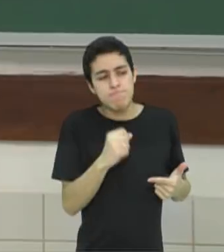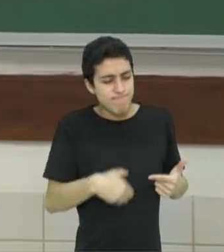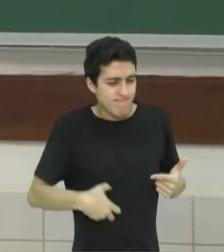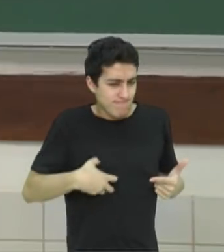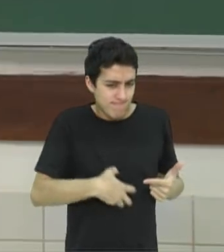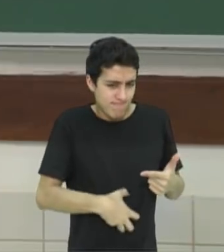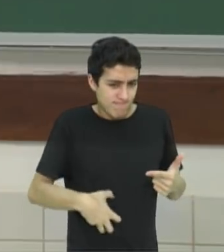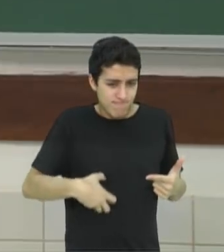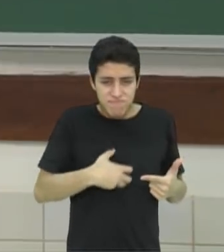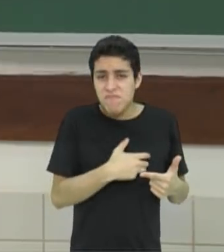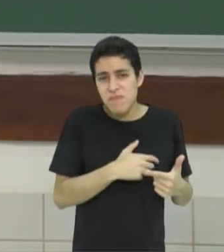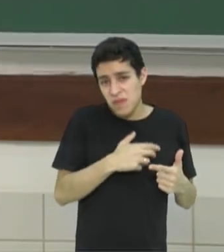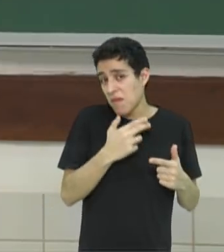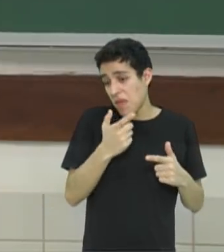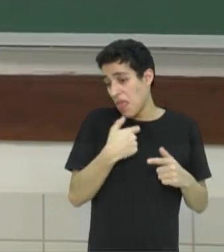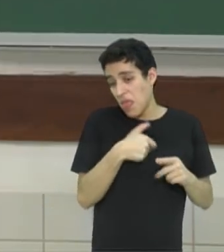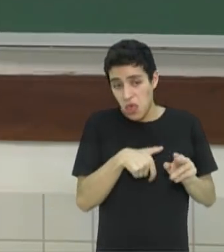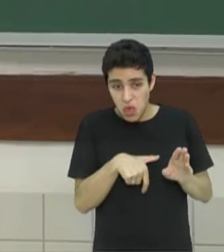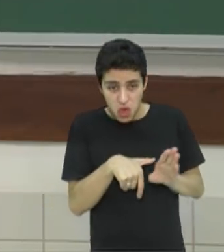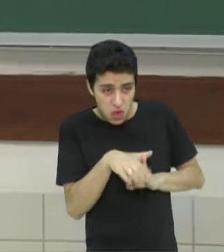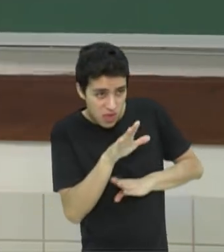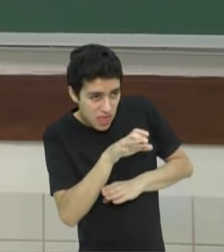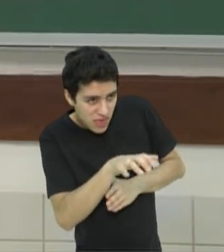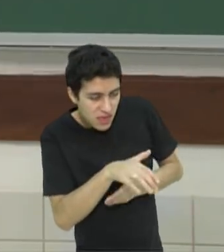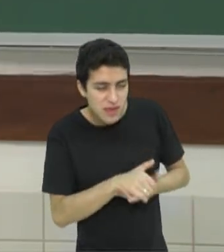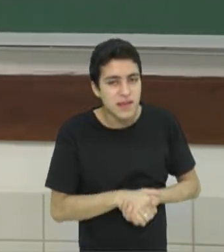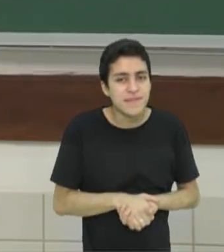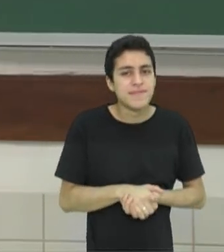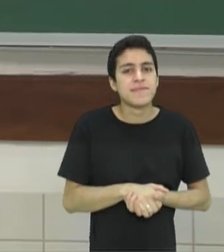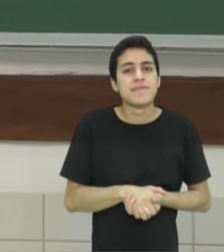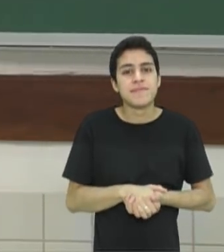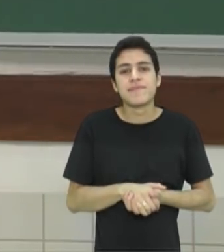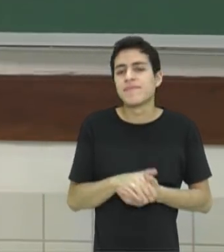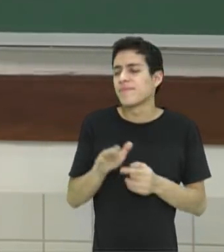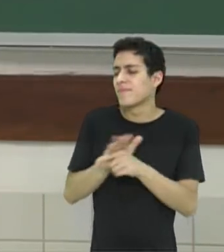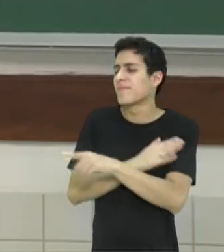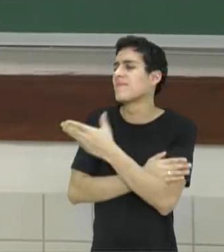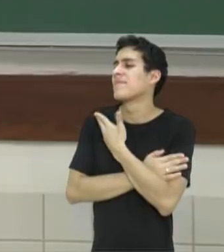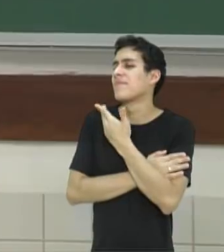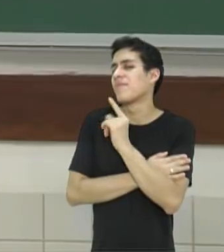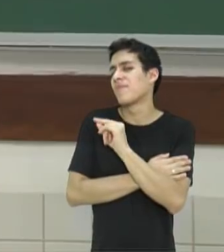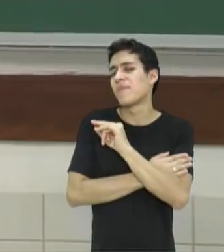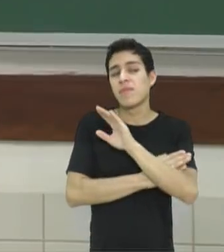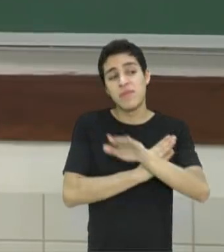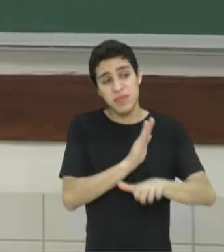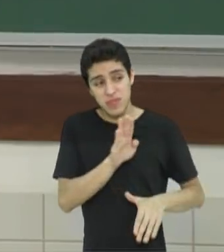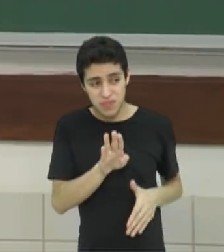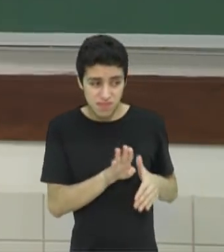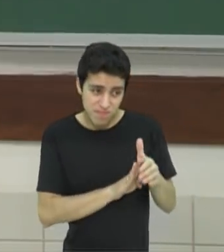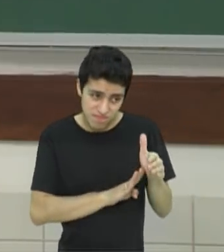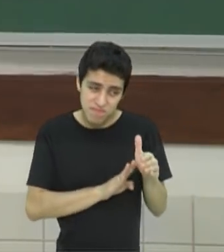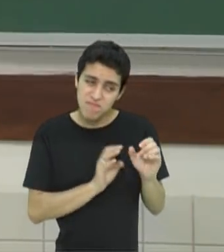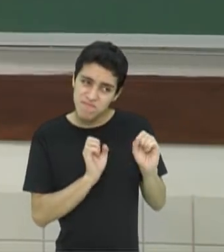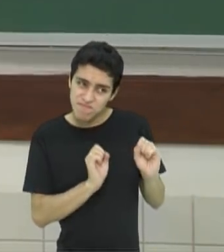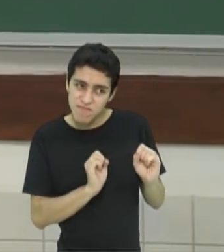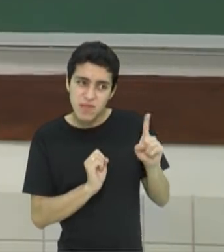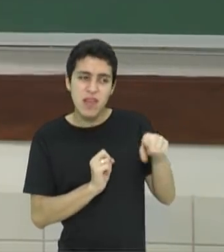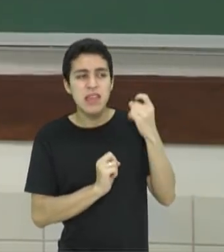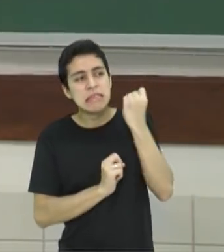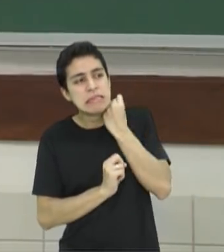digestão. Geralmente esse é o conselho que eu dou. E aí ele perguntou para o amigo deu um conselho, disse: olha, pode ser